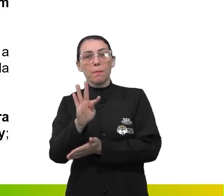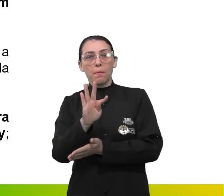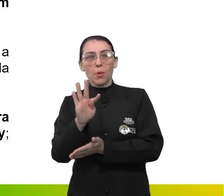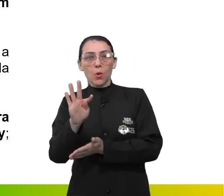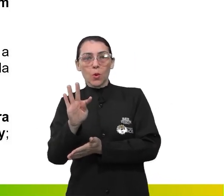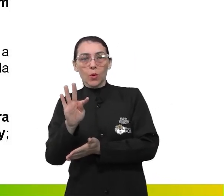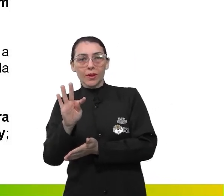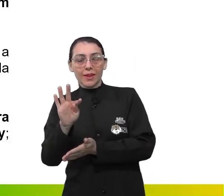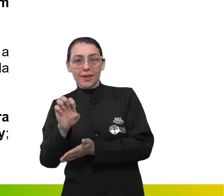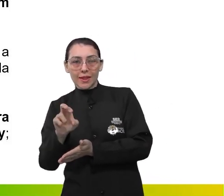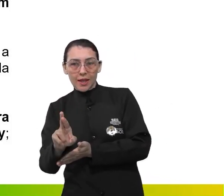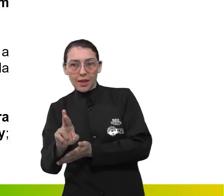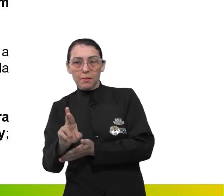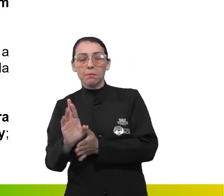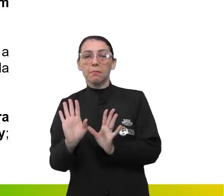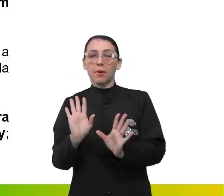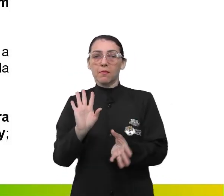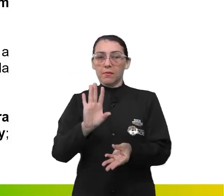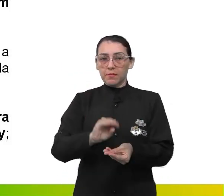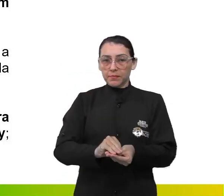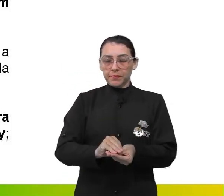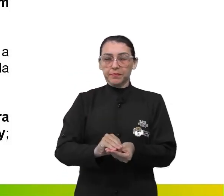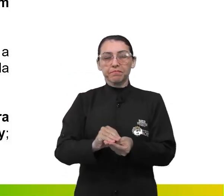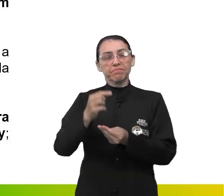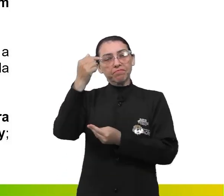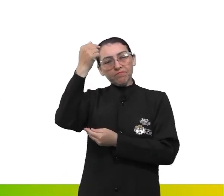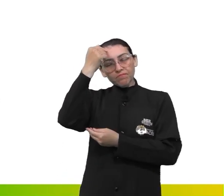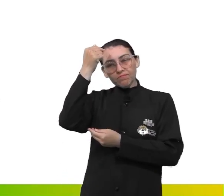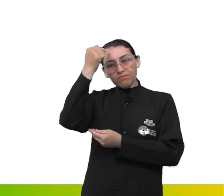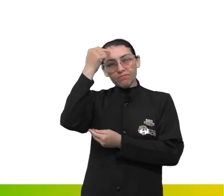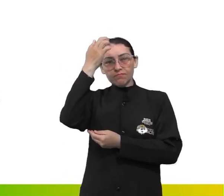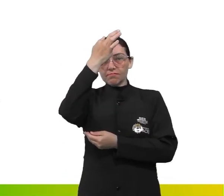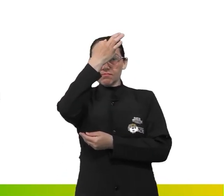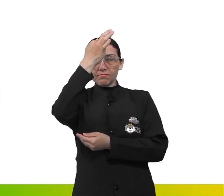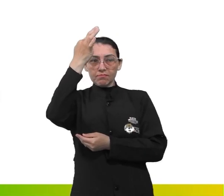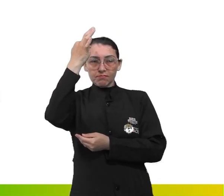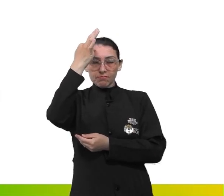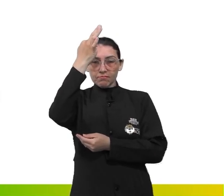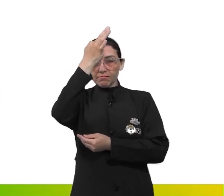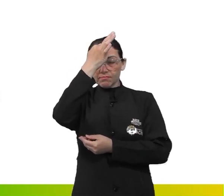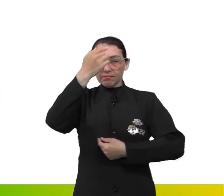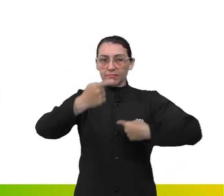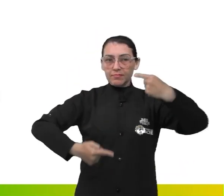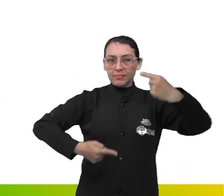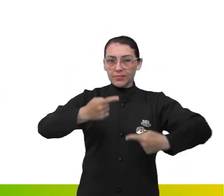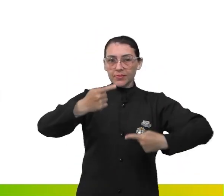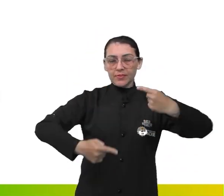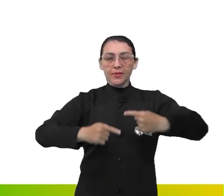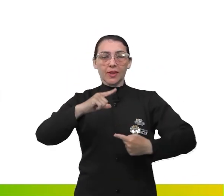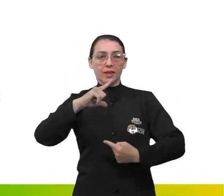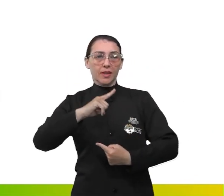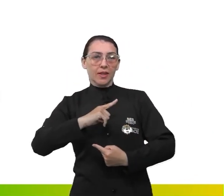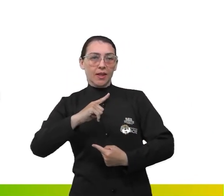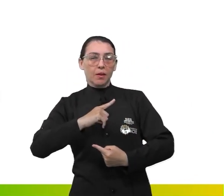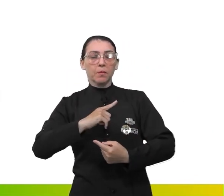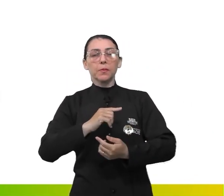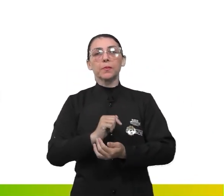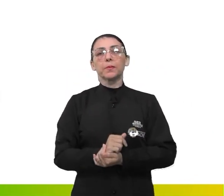para concluir essa nossa reflexão sobre a filosofia política, nós temos o